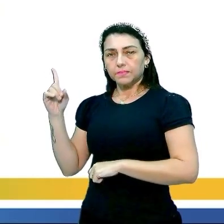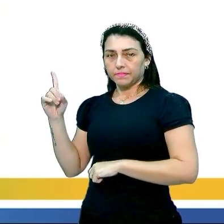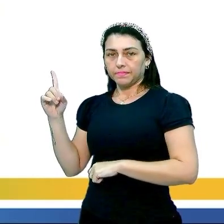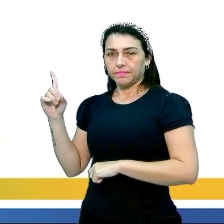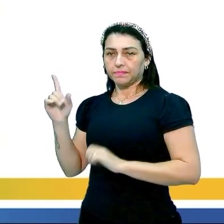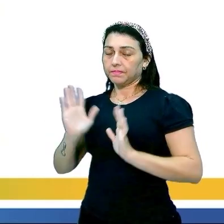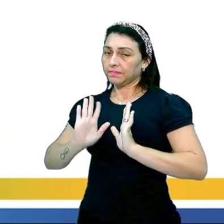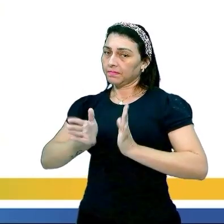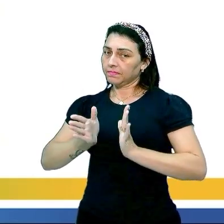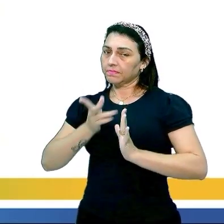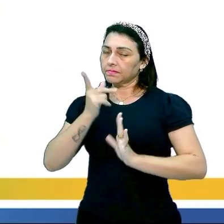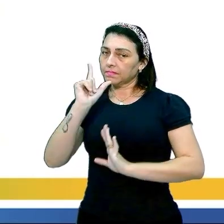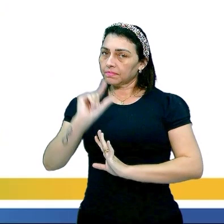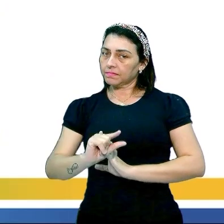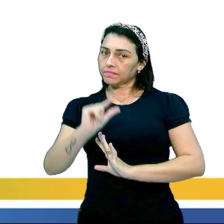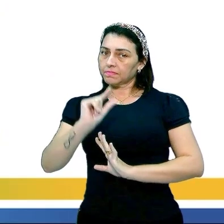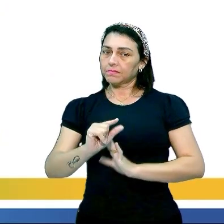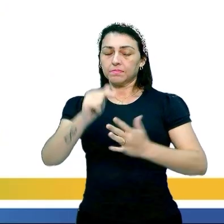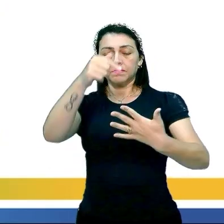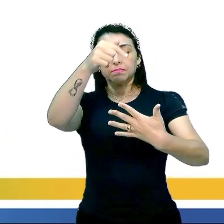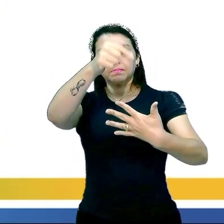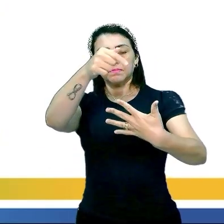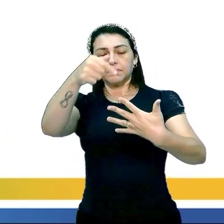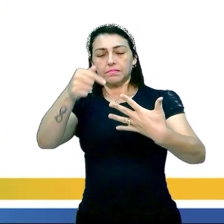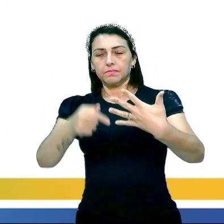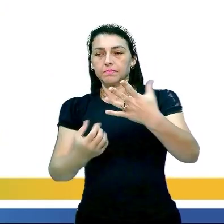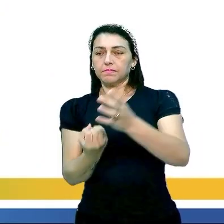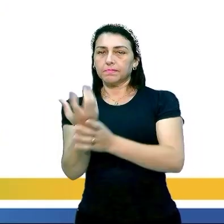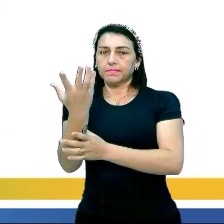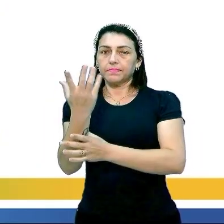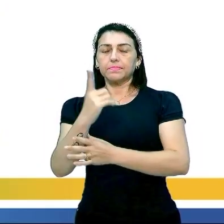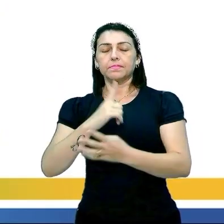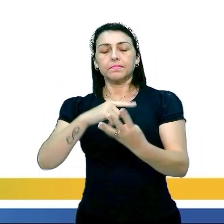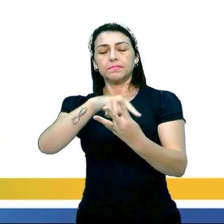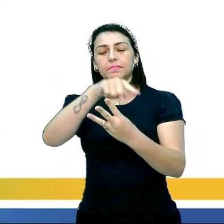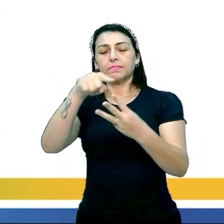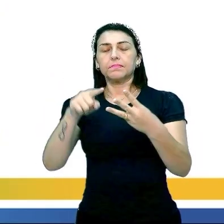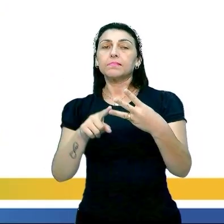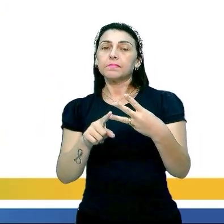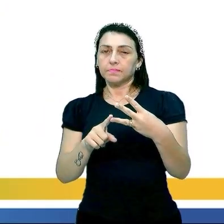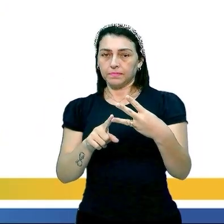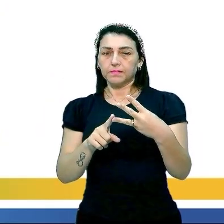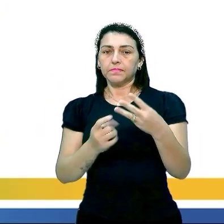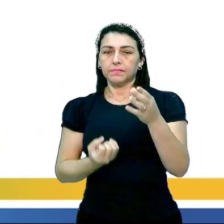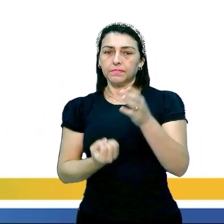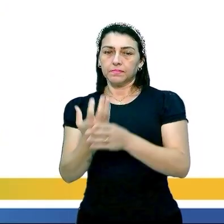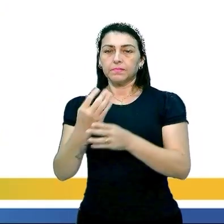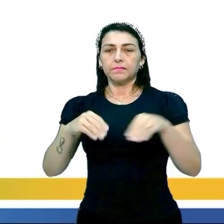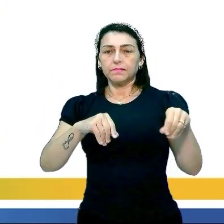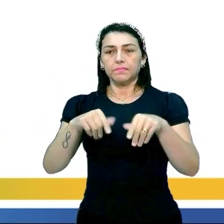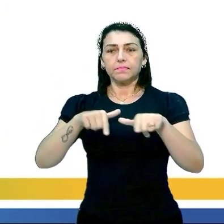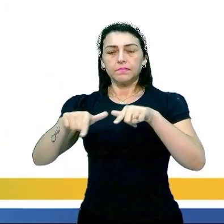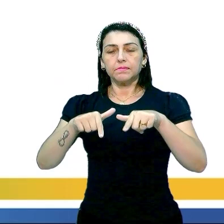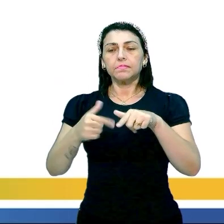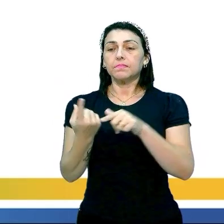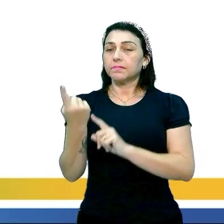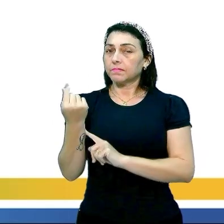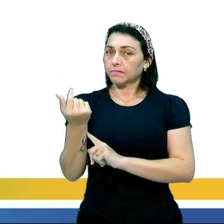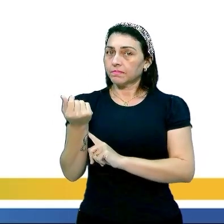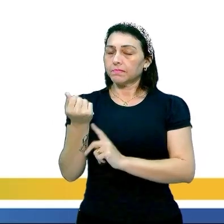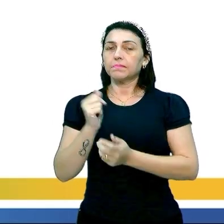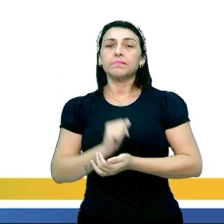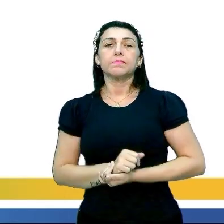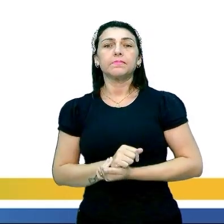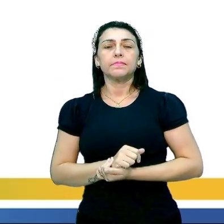Agora nós vamos falar um pouco dos fatores de produção. Então nós temos 3 fatores de produção: terra, trabalho e